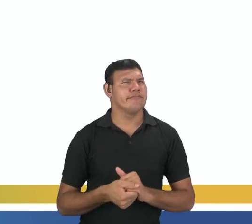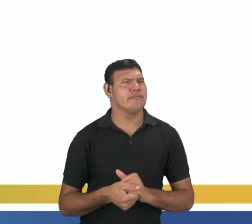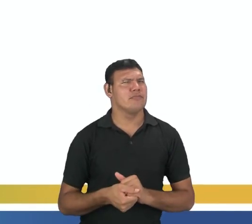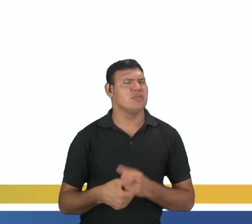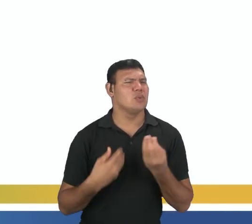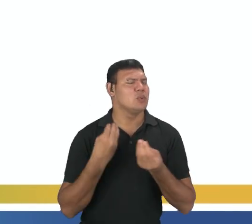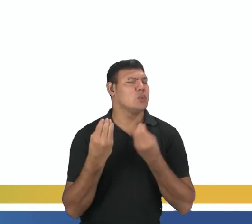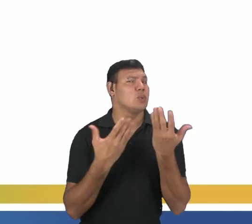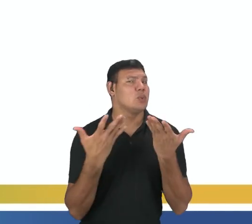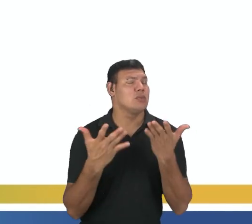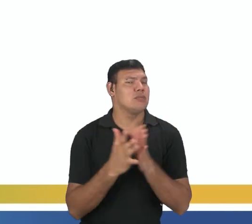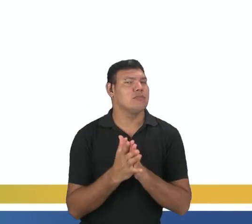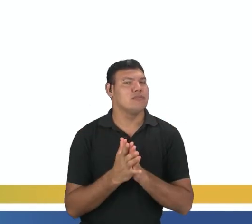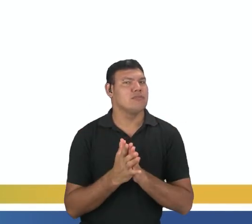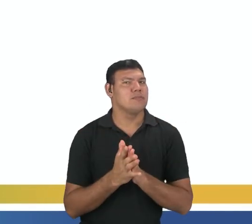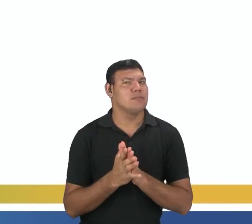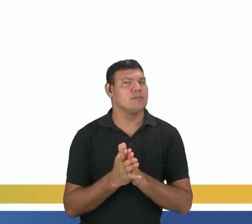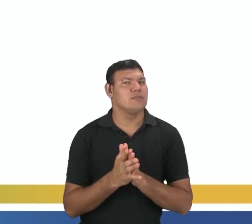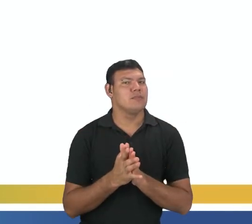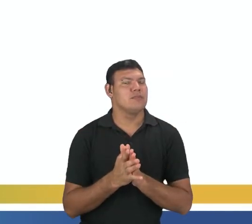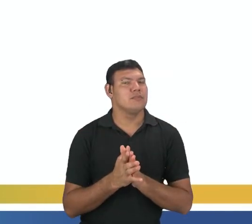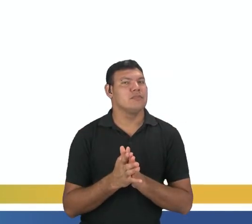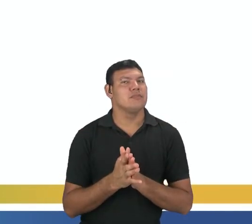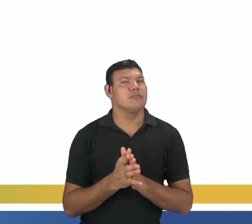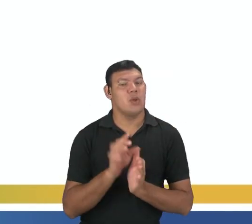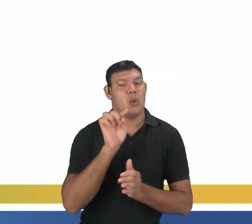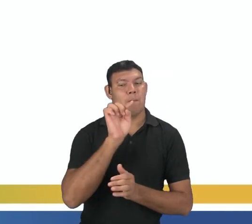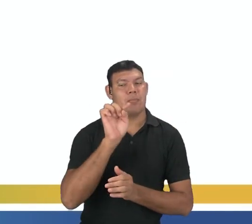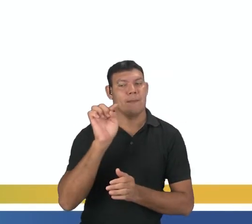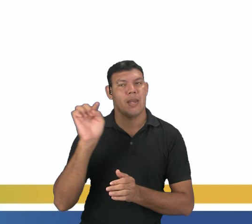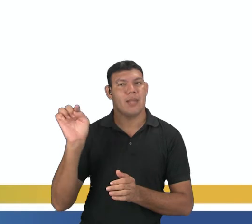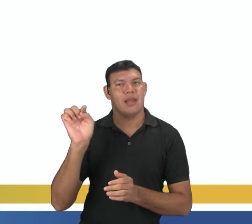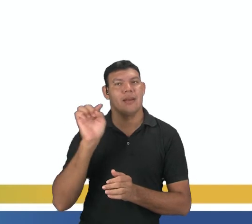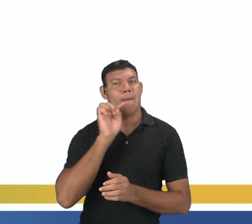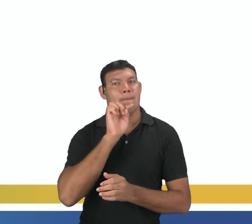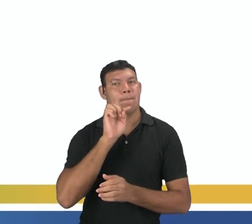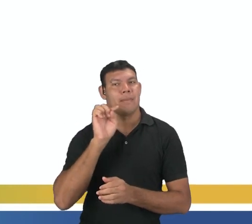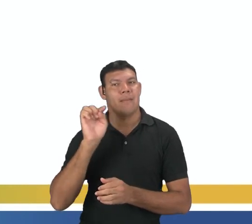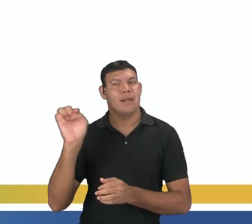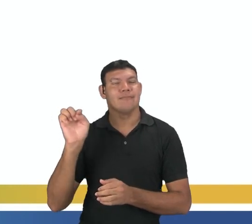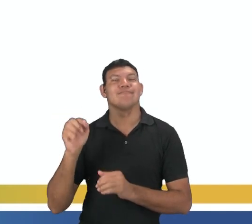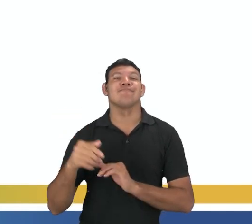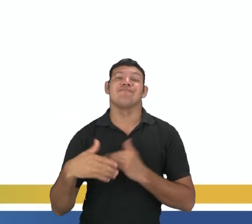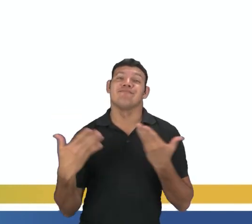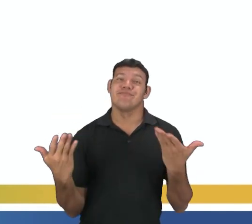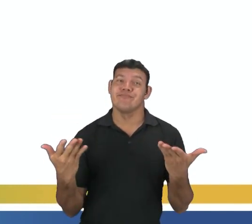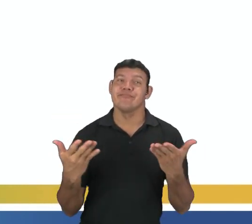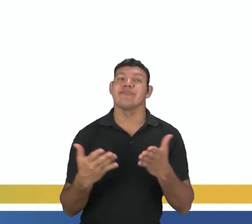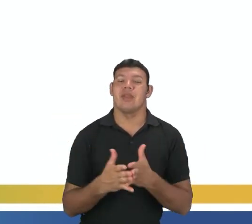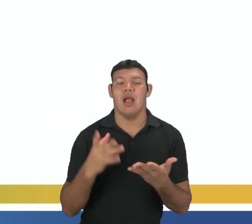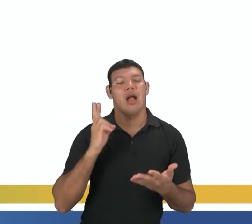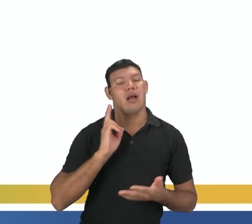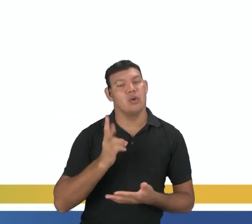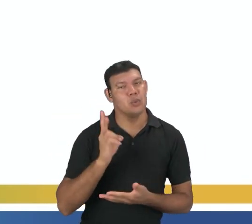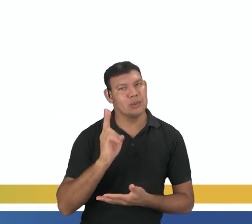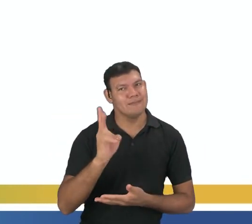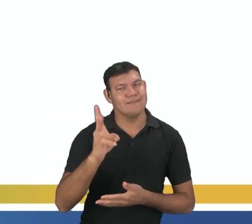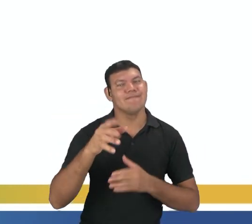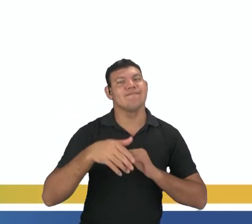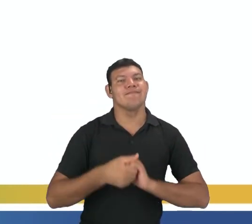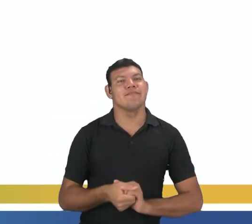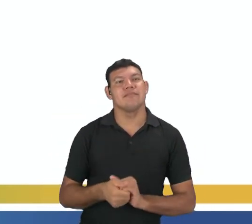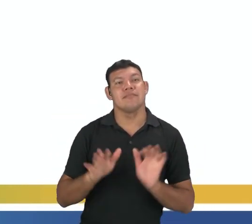para dizer que a história continua? A reticência, né? Os 3 pontinhos lá, para dizer que a história